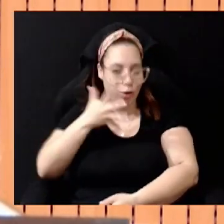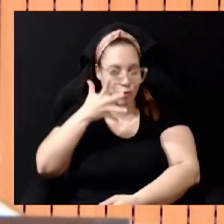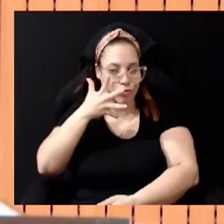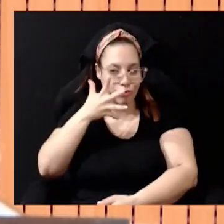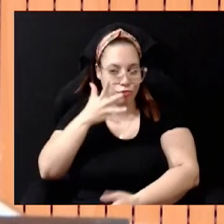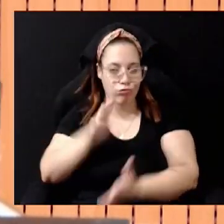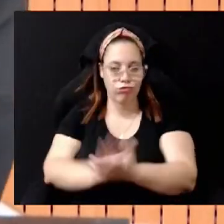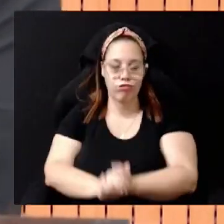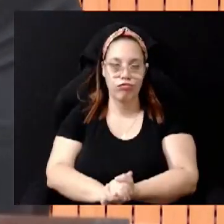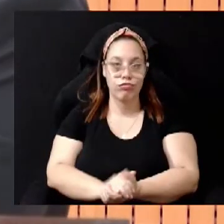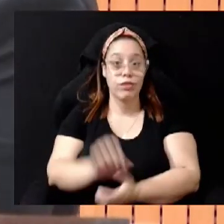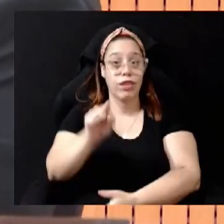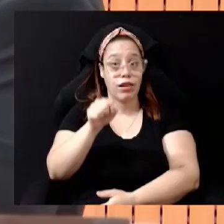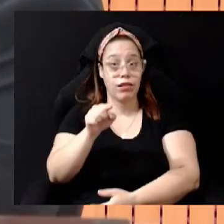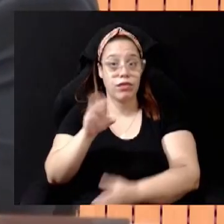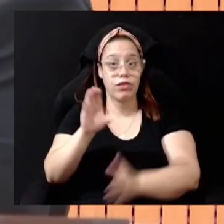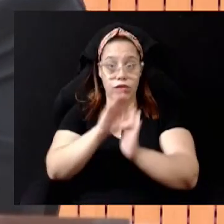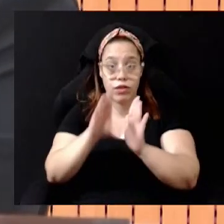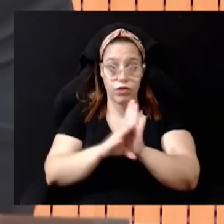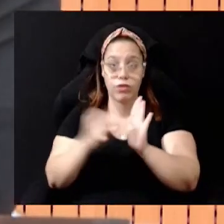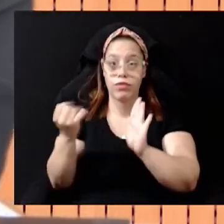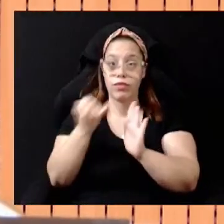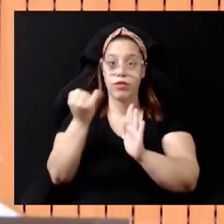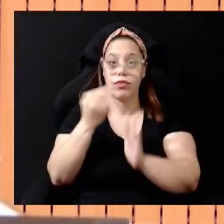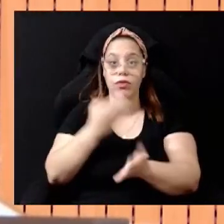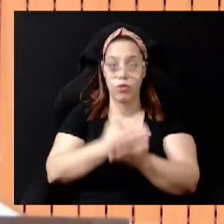um conceito importantíssimo. Então vamos começar.